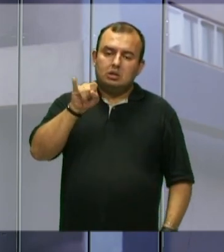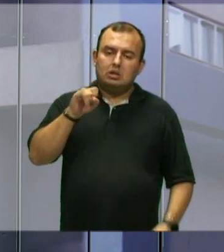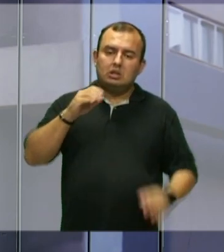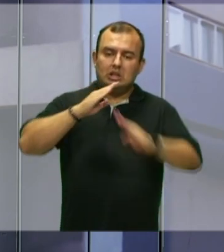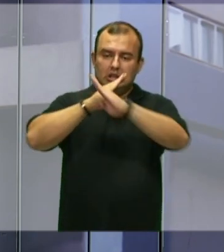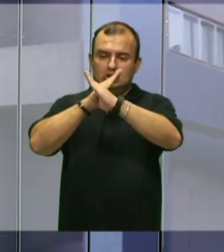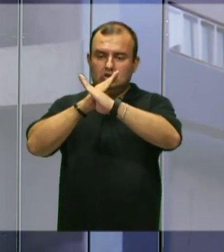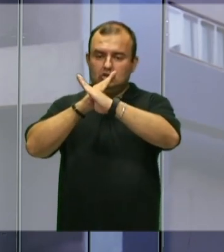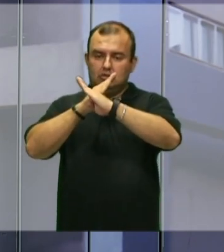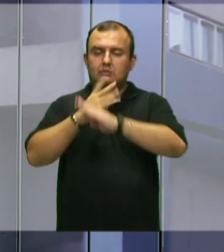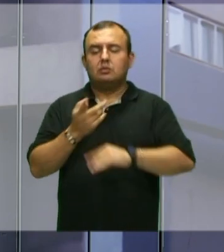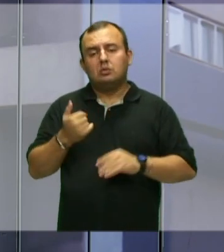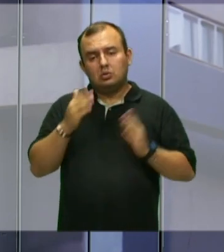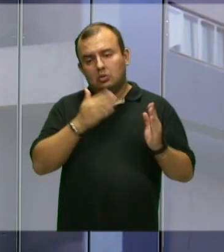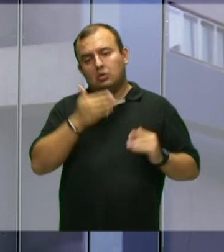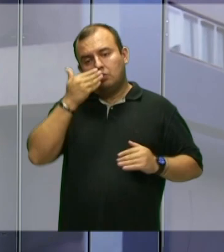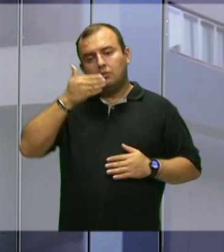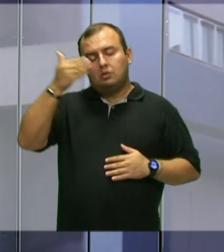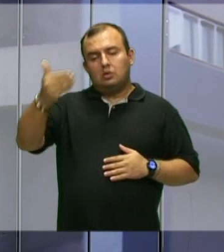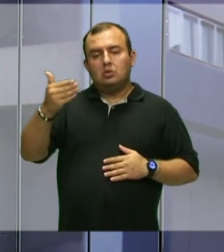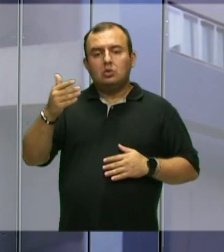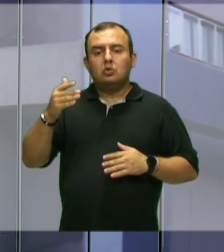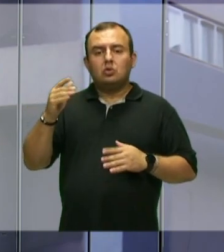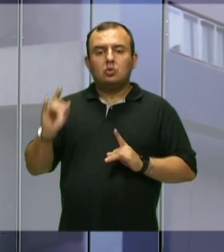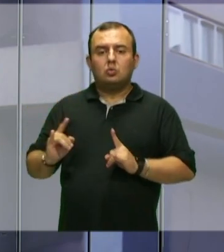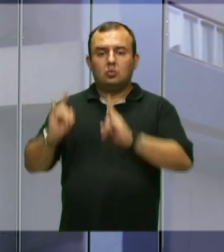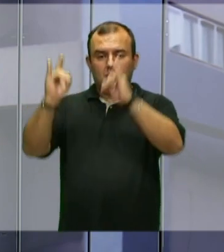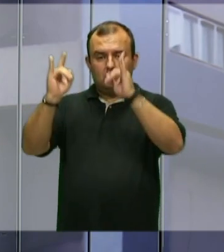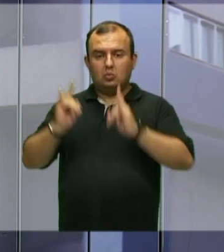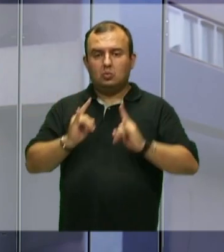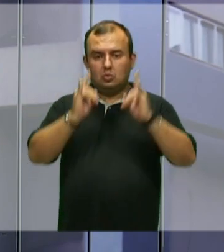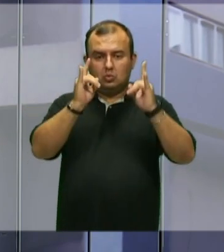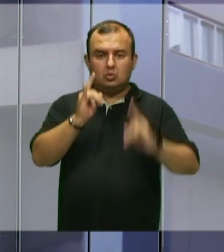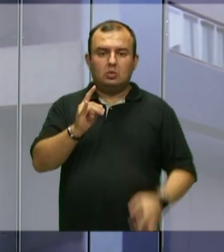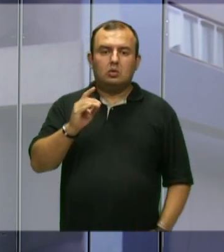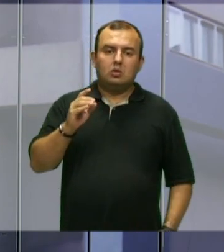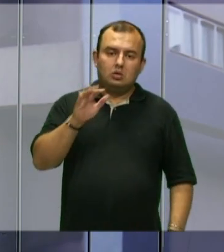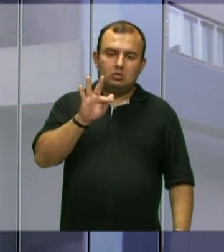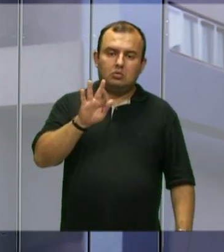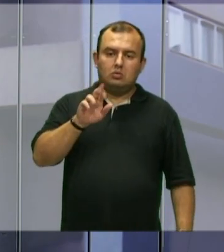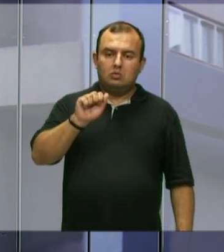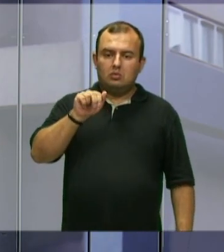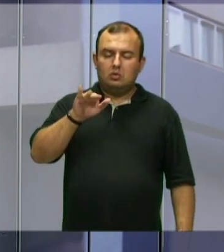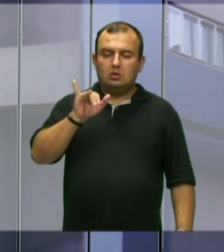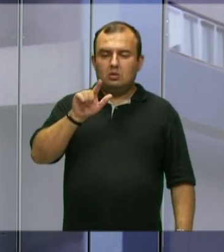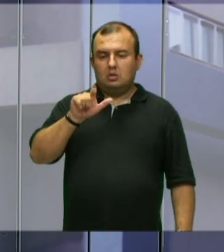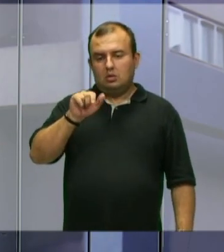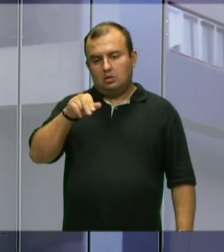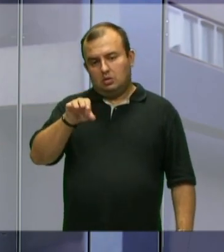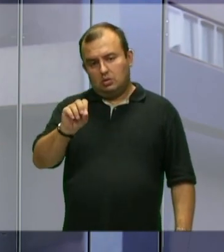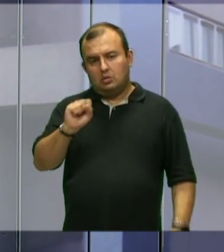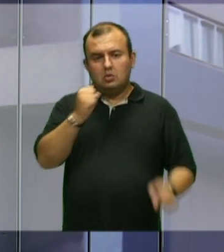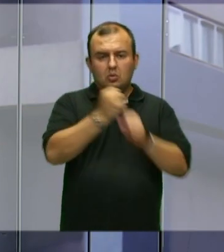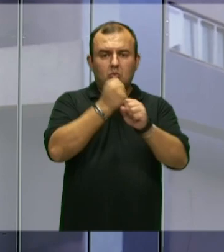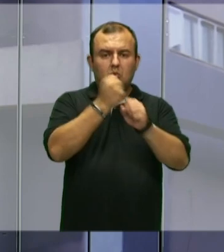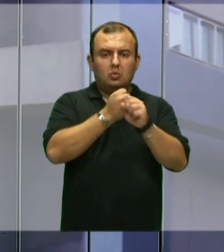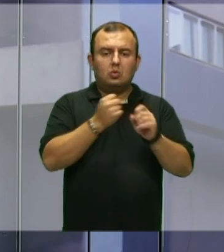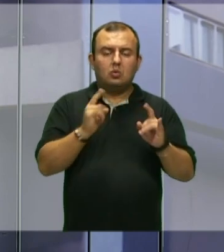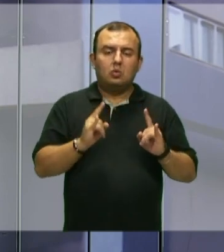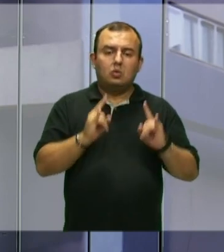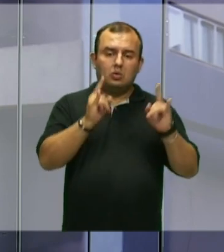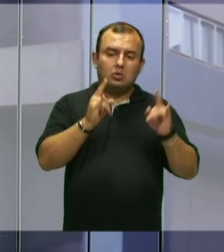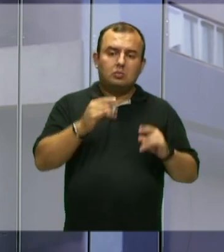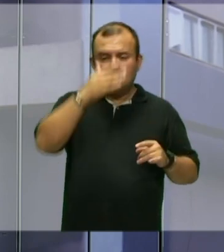frente a um condomínio que já existe ali, que é o condomínio dos Francelinos. E é uma obra que ela está hoje habitada